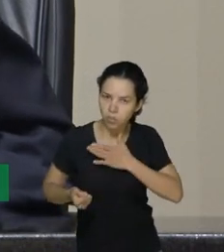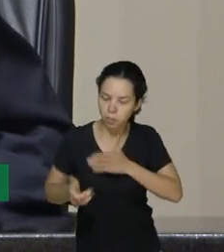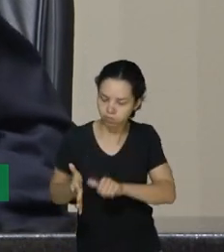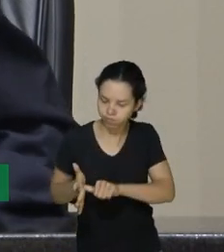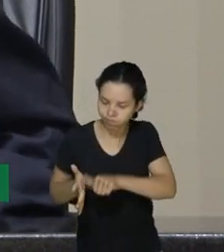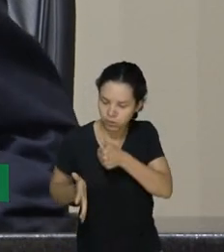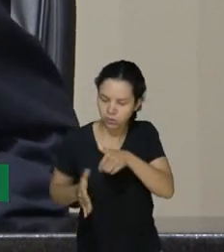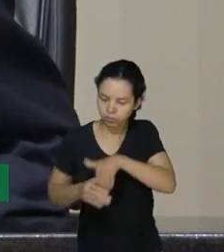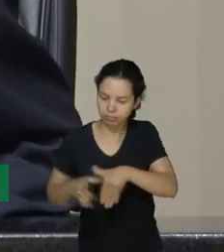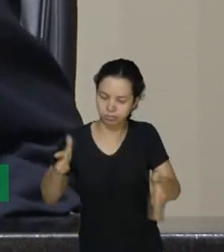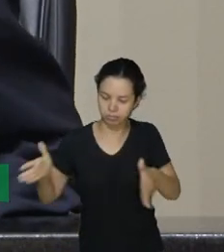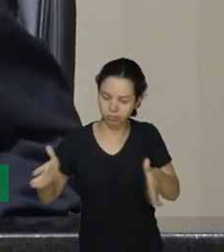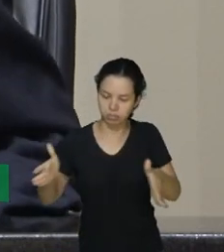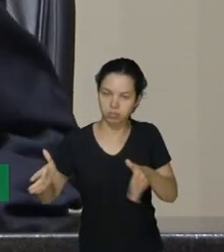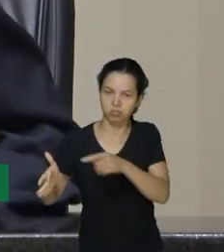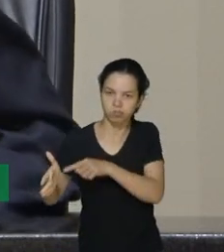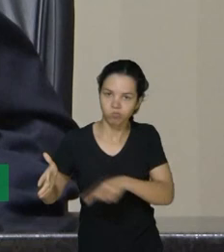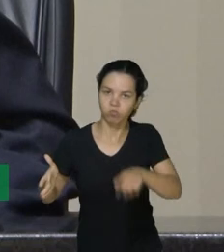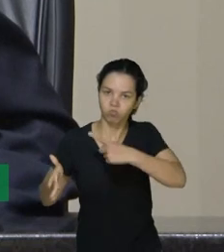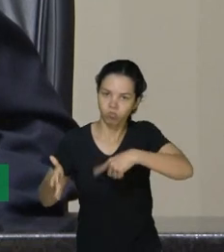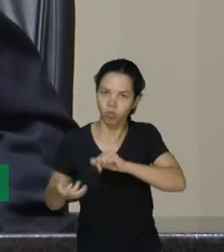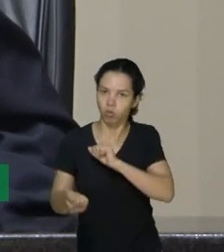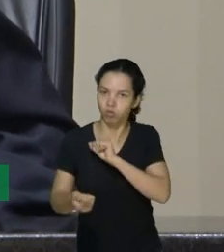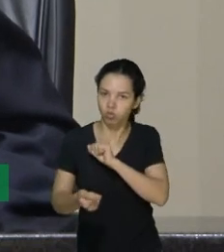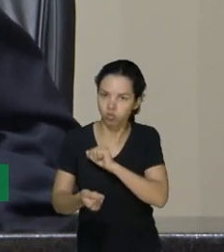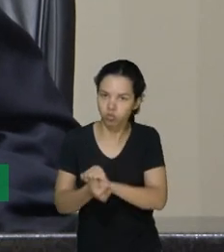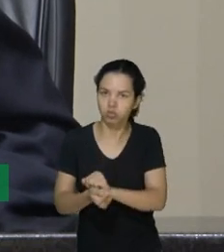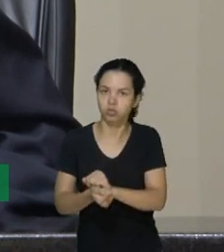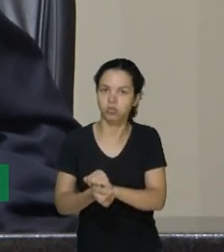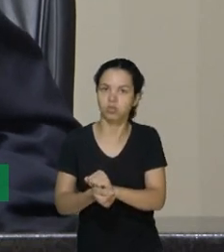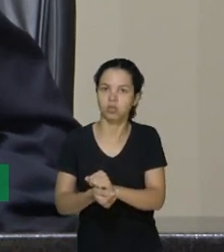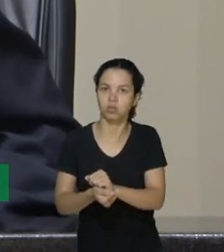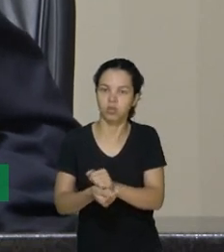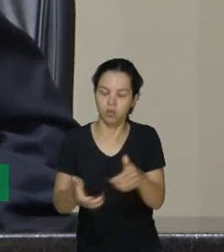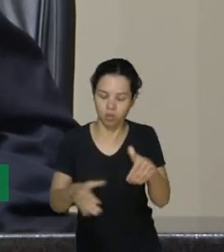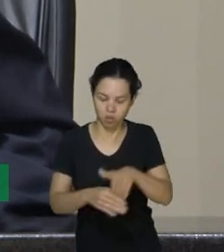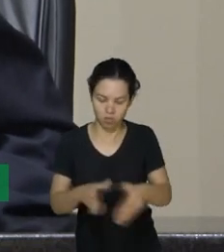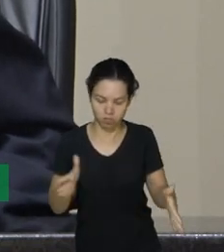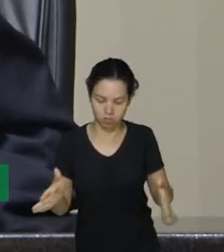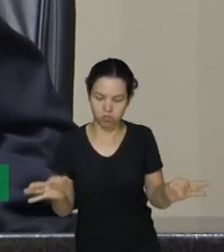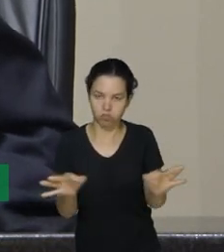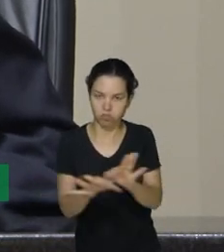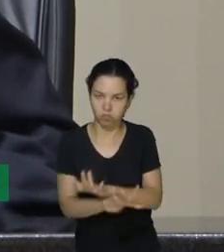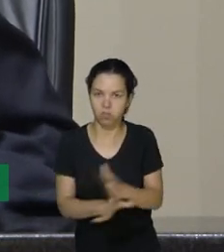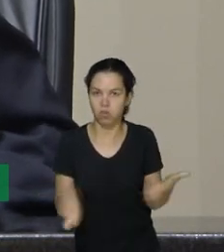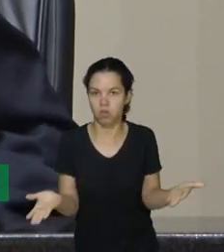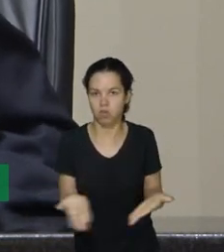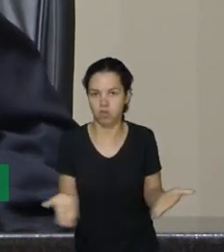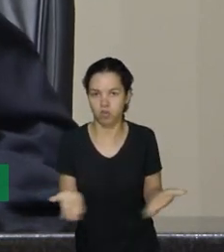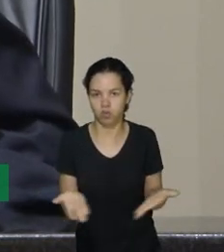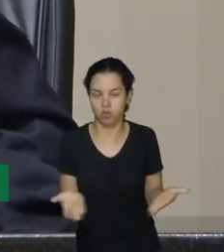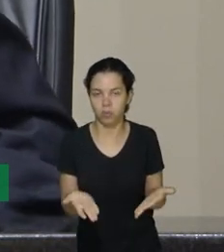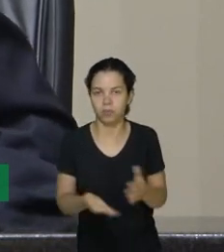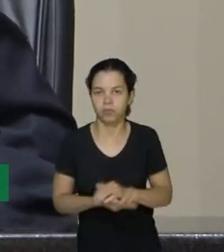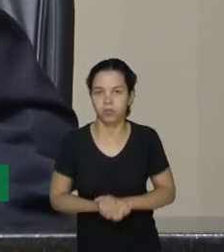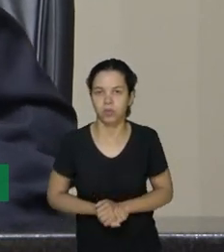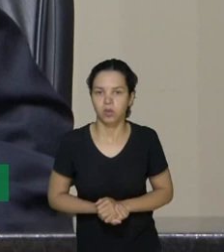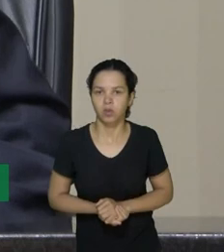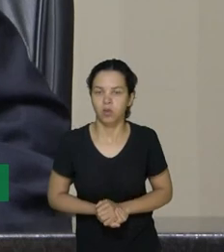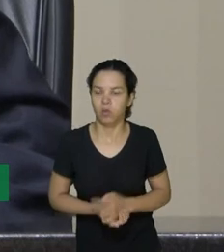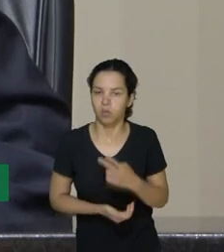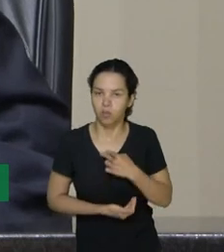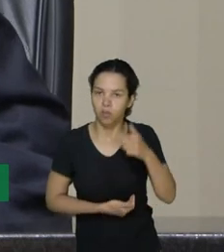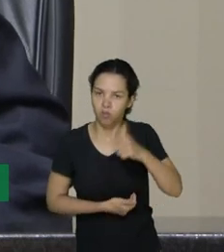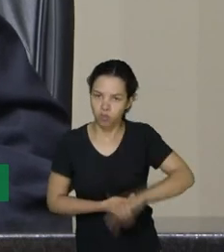e aqueles que nós estamos juntos encerrando o mandato no dia de hoje. E não posso deixar mais uma